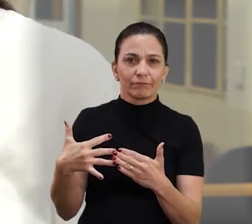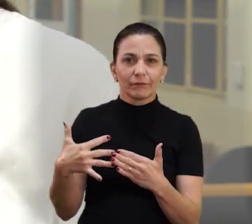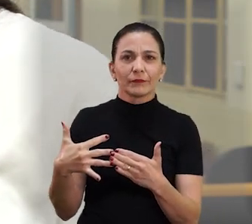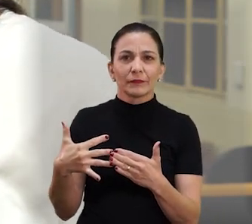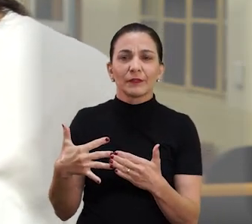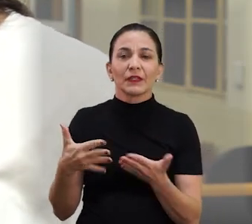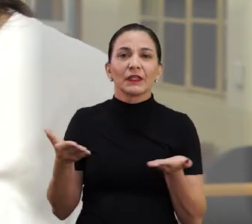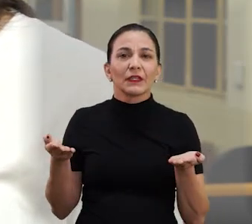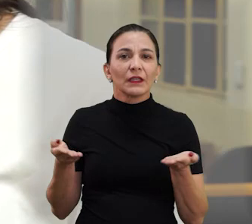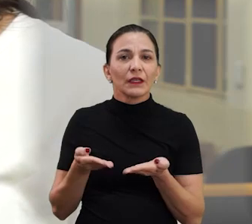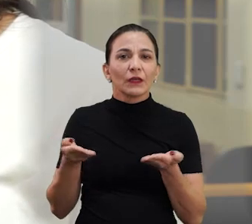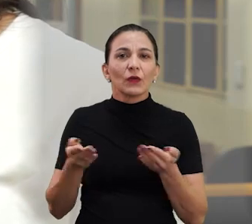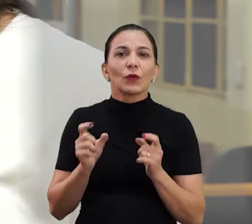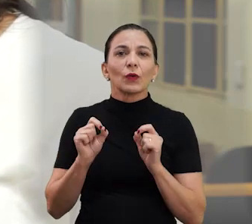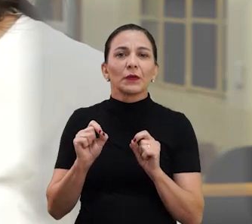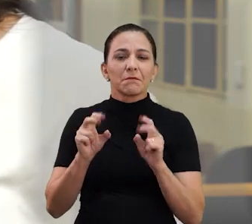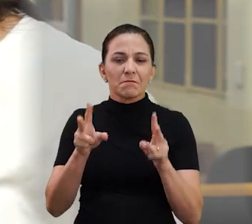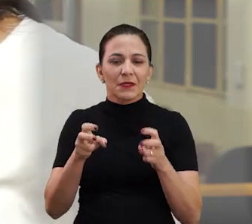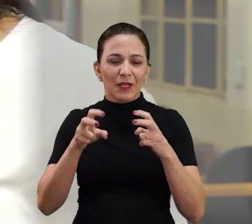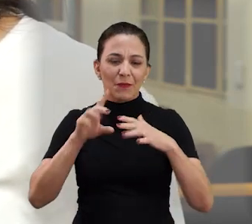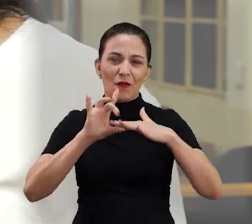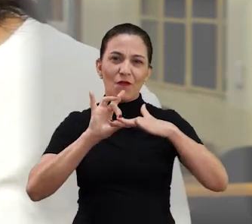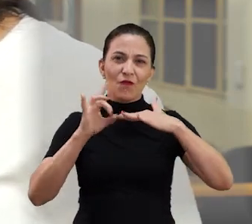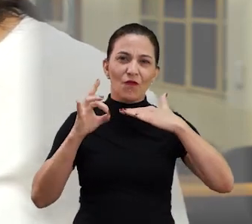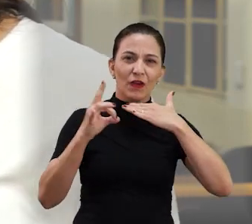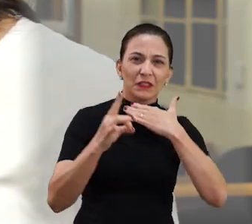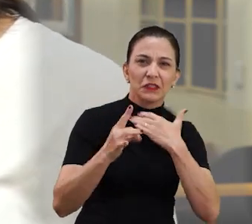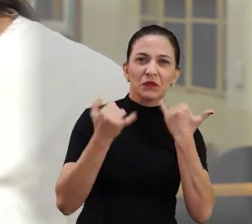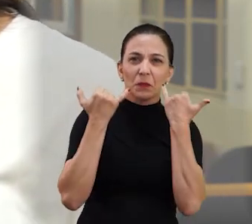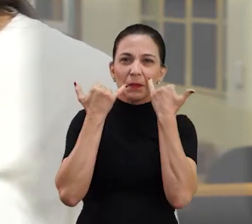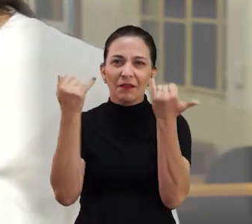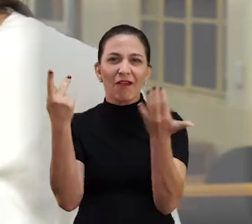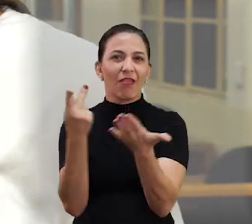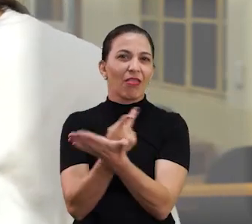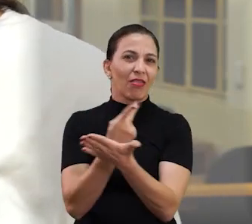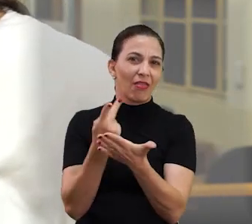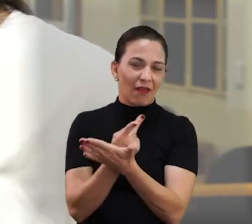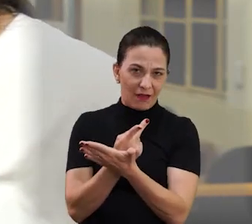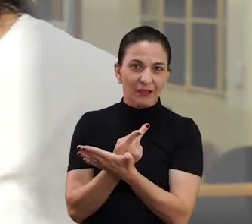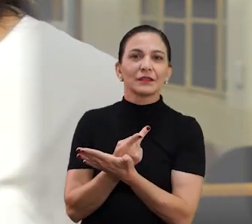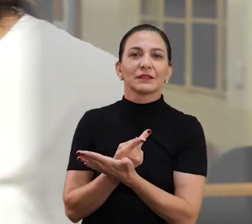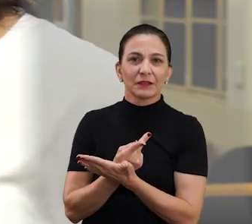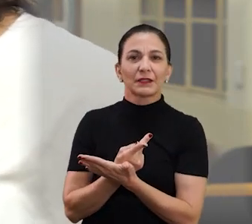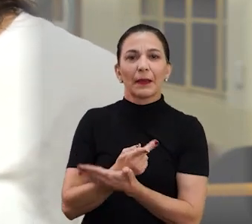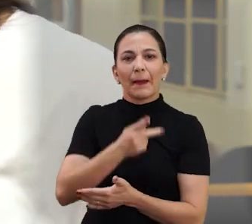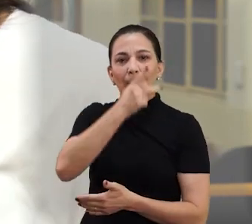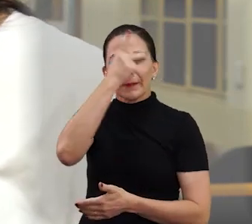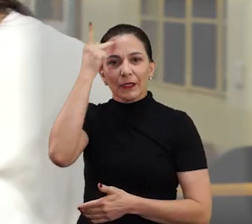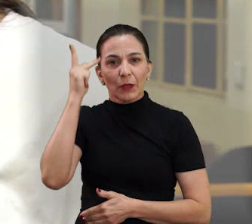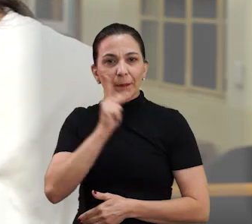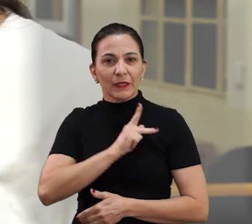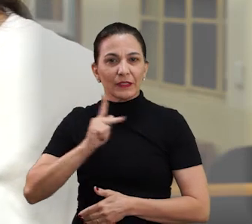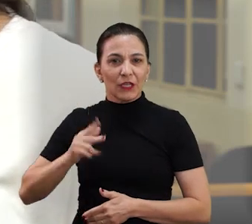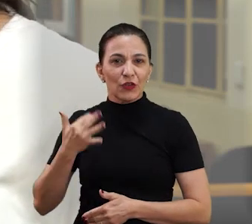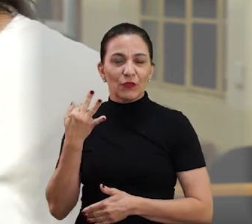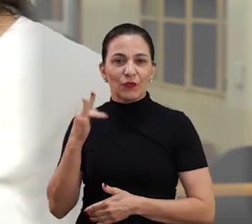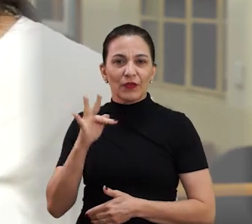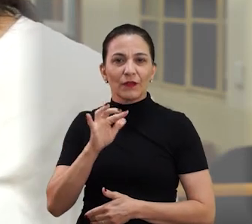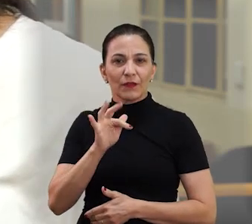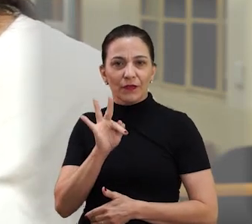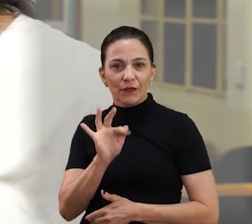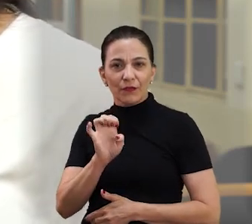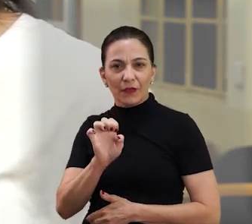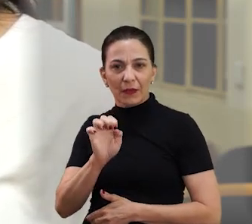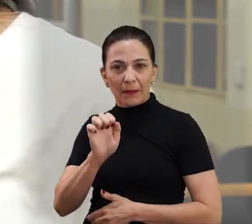desses últimos tempos a gente vê muita fake News né muita desinformação e trazer o ali rabá que é o presidente da federação árabe